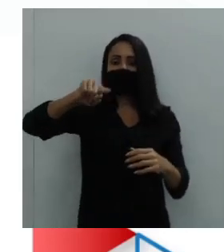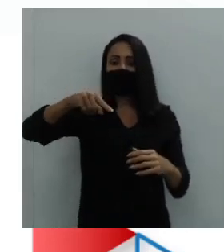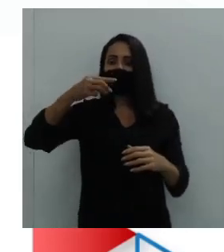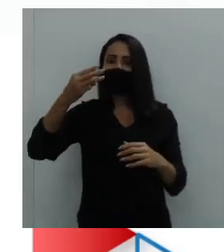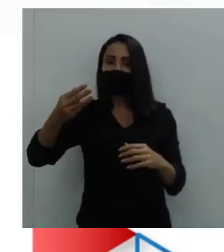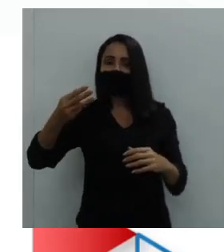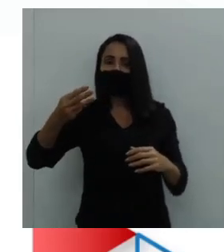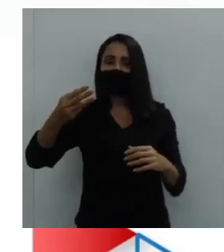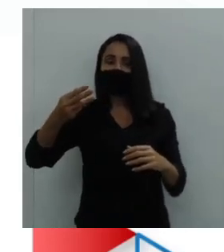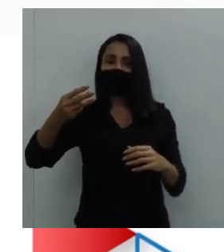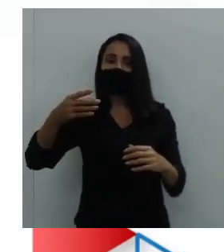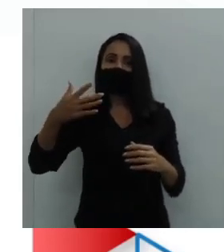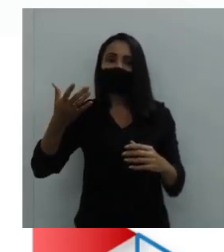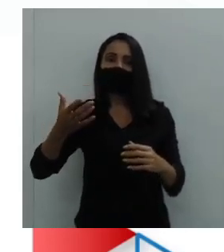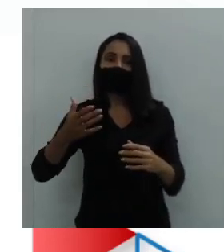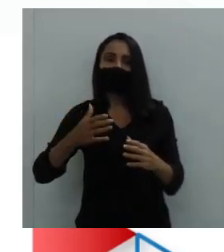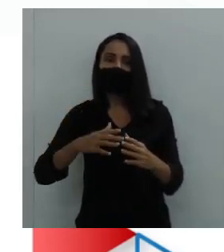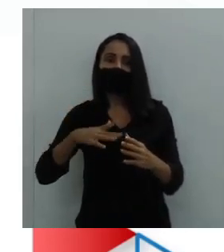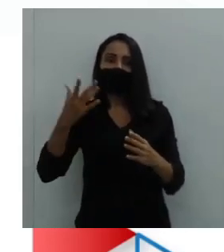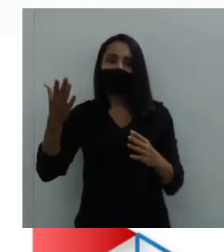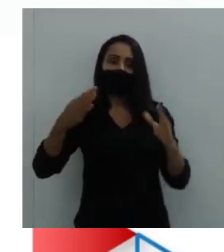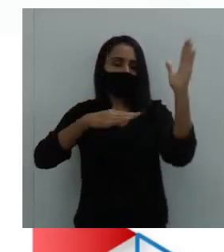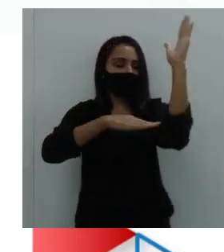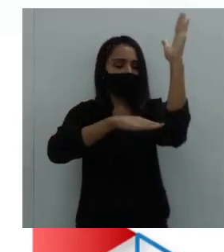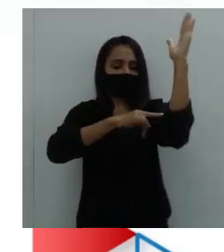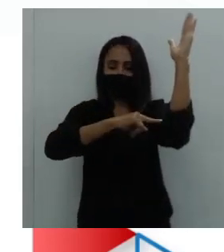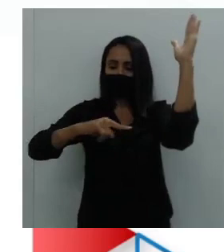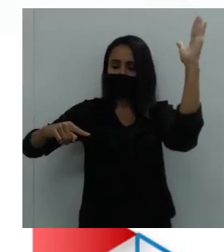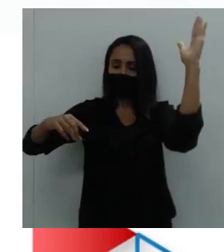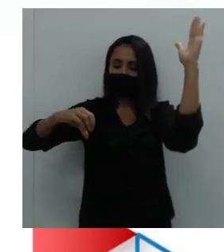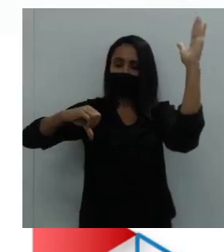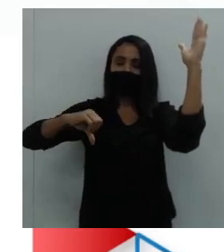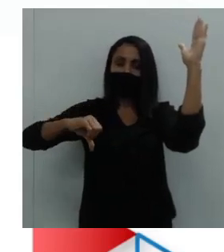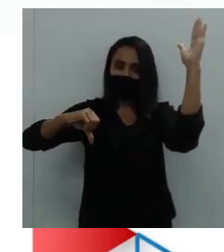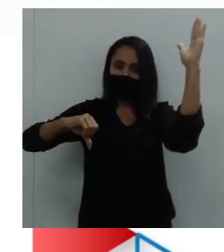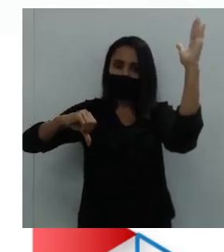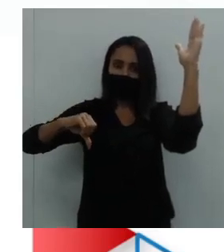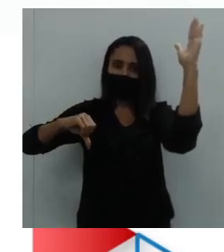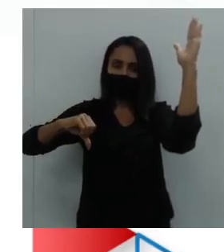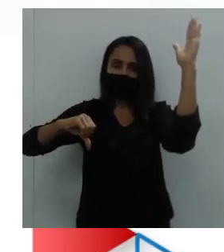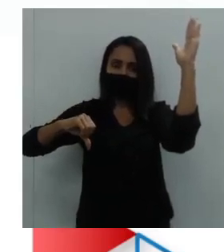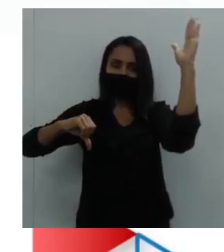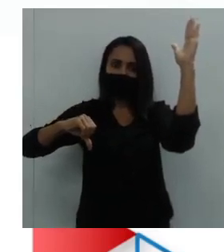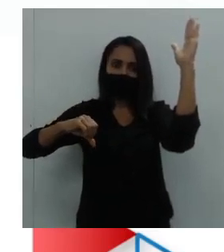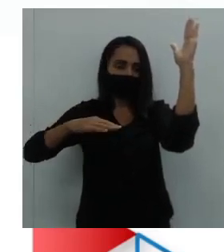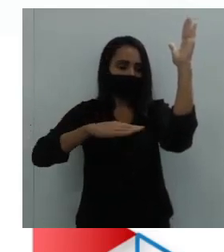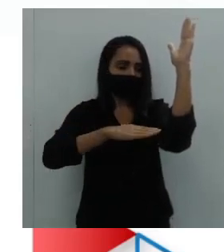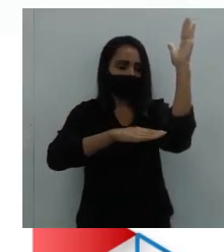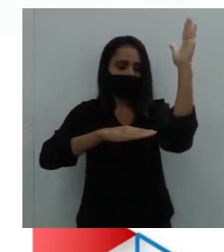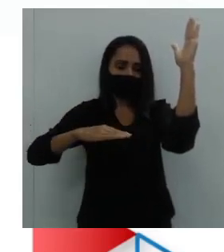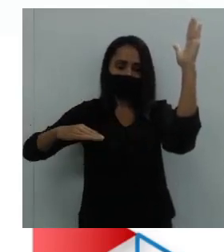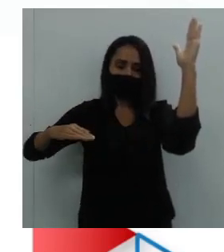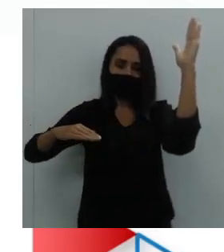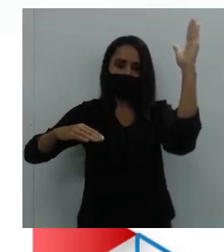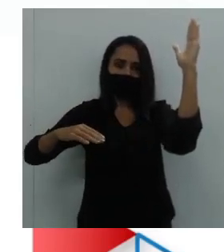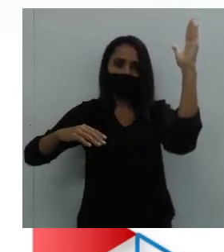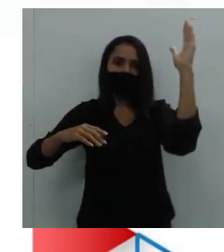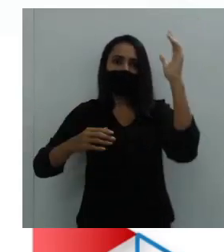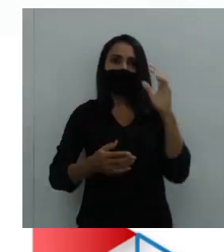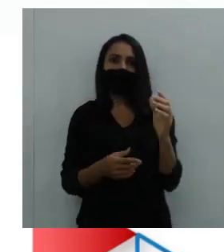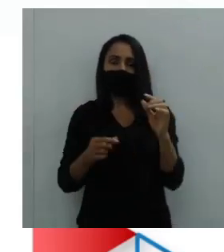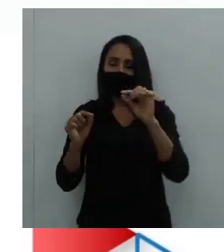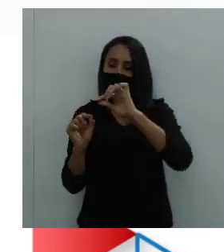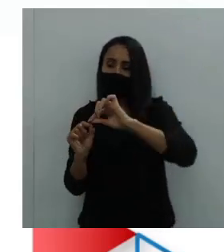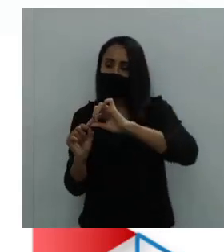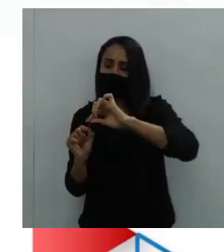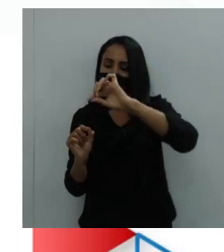9,3. Na verdade posição 9 do x. Acompanha aí para baixo, ó. Ó, a linha da bolinha bate justamente